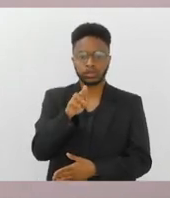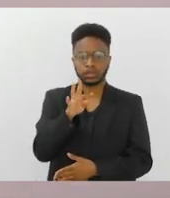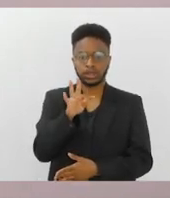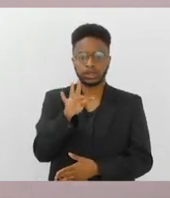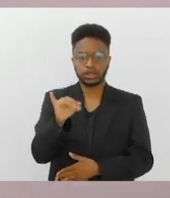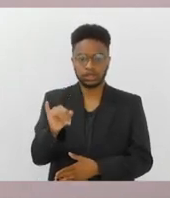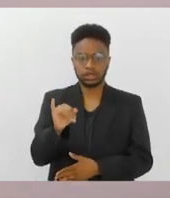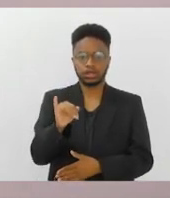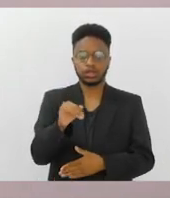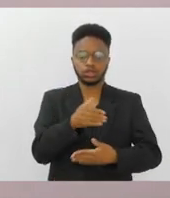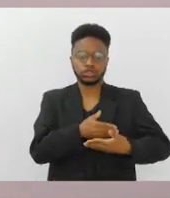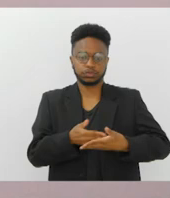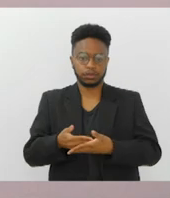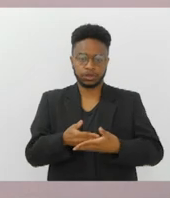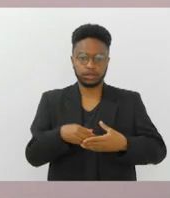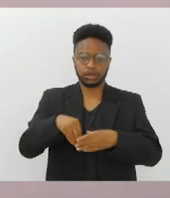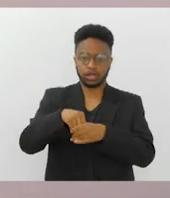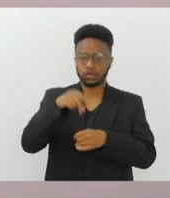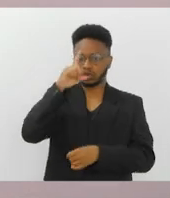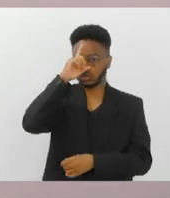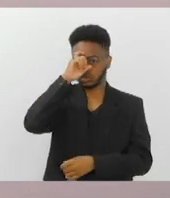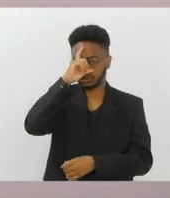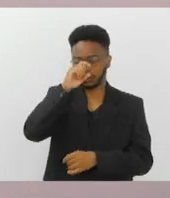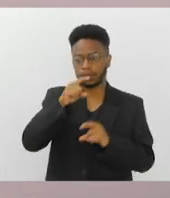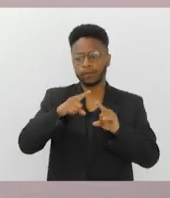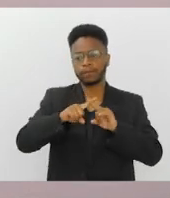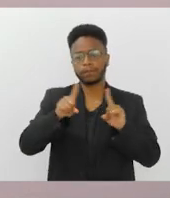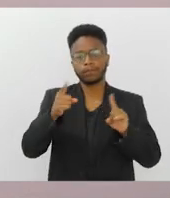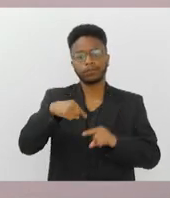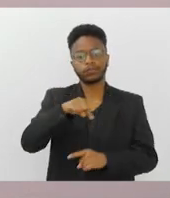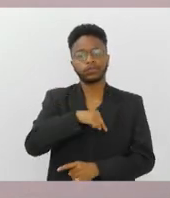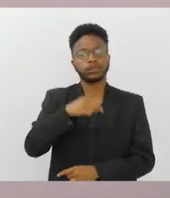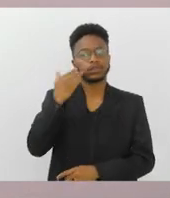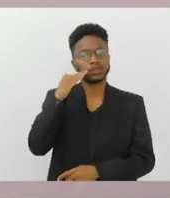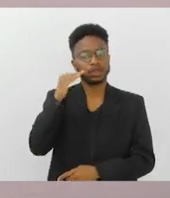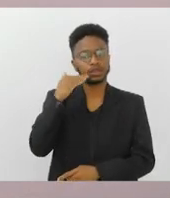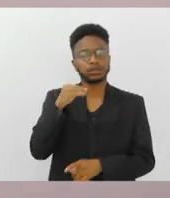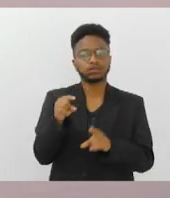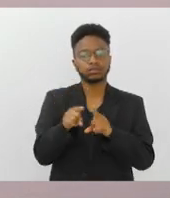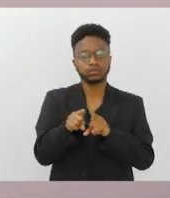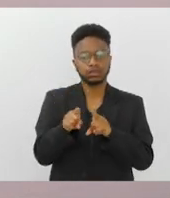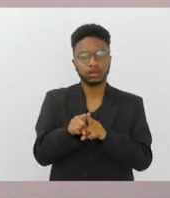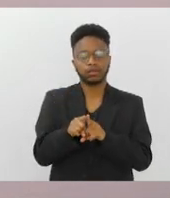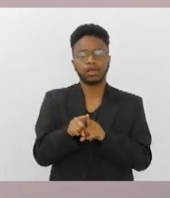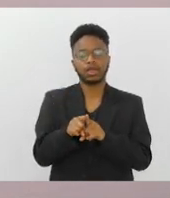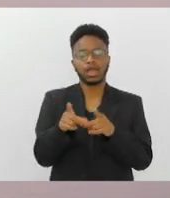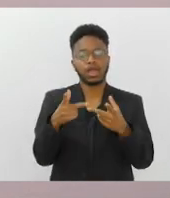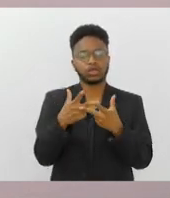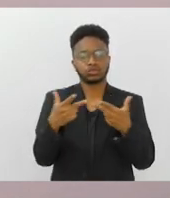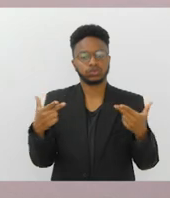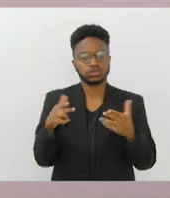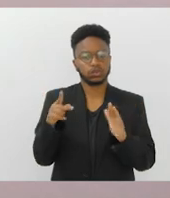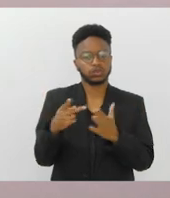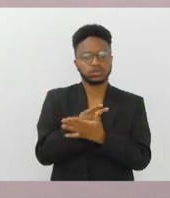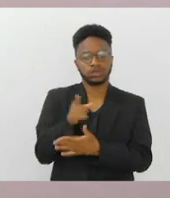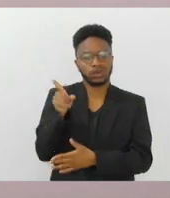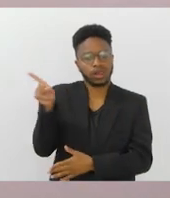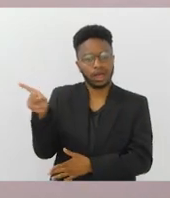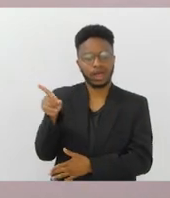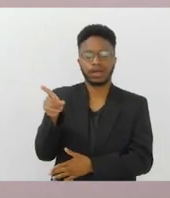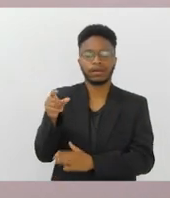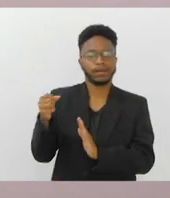para o hospital, mas entendendo também que as fissuras ali deixadas guardaram marcas que não cicatrizaram,